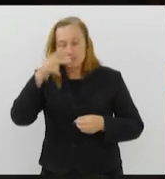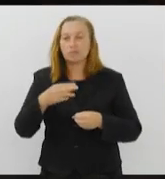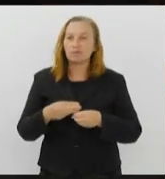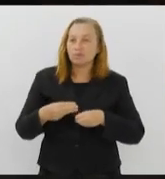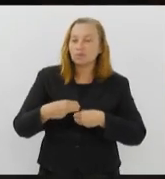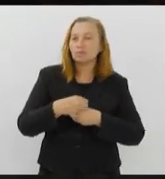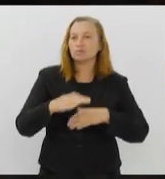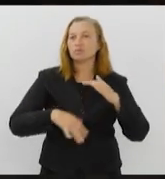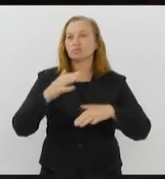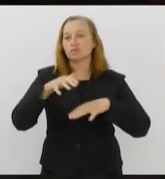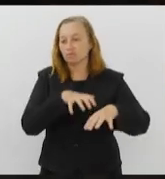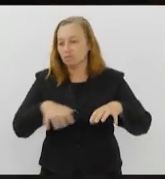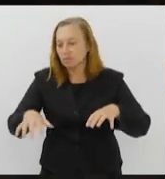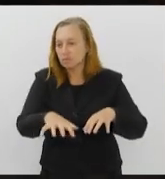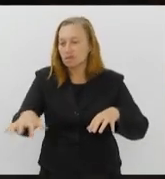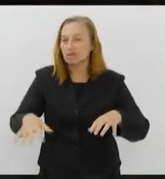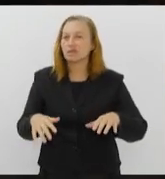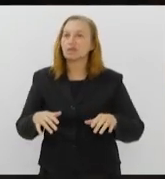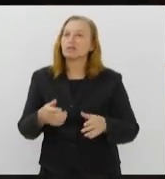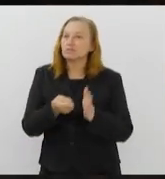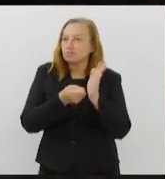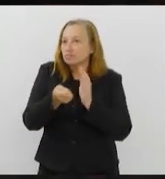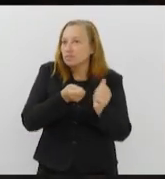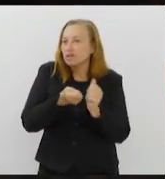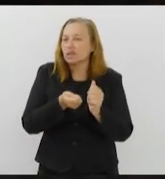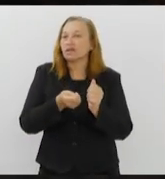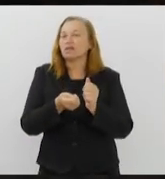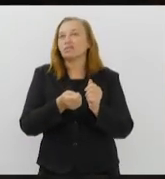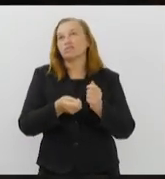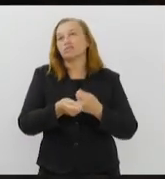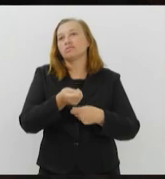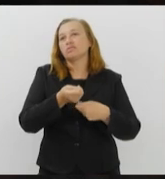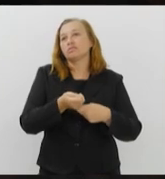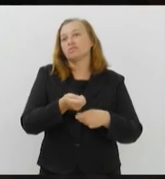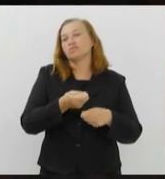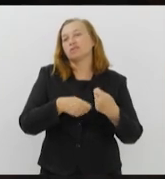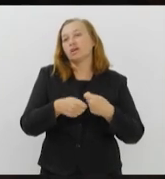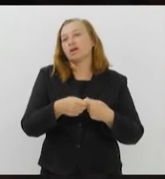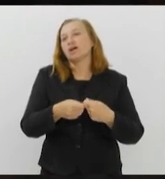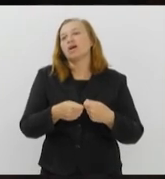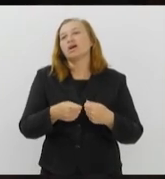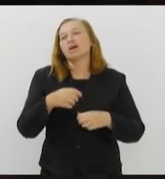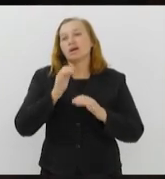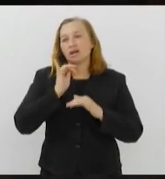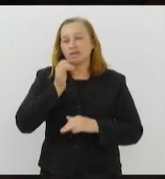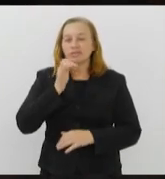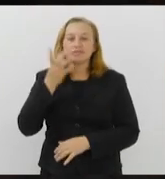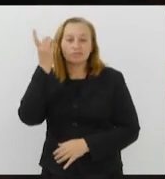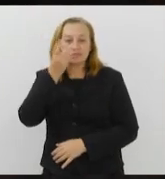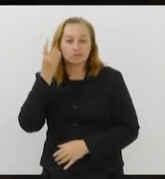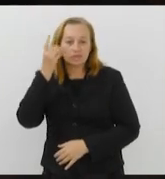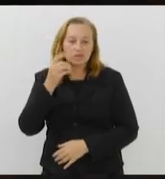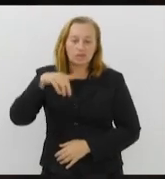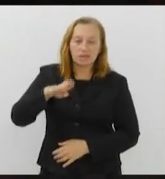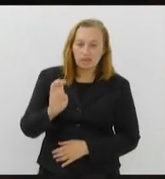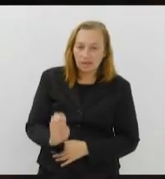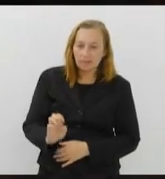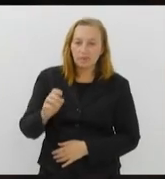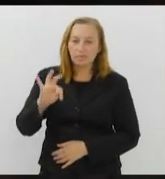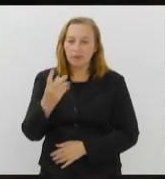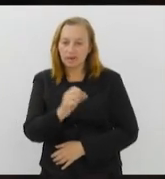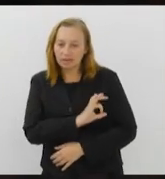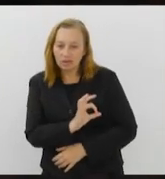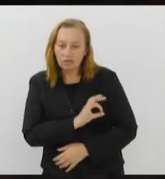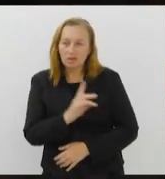favorável, de orçamento, finanças, fiscalização financeira e controle favorável. Relatores, deputado Guilherme de La Rocha, Marta Rocha,